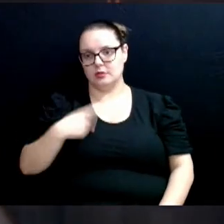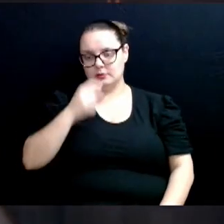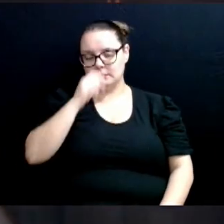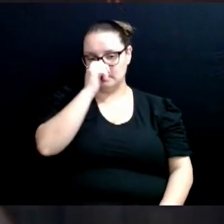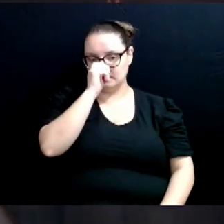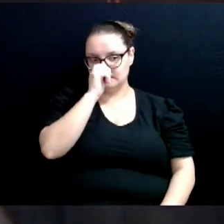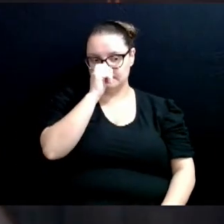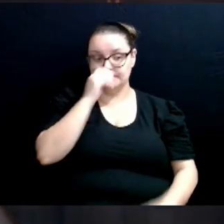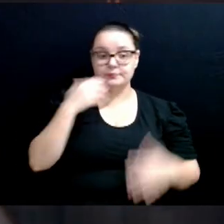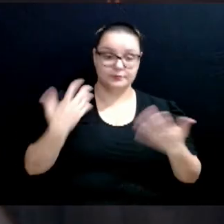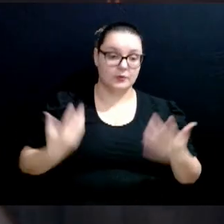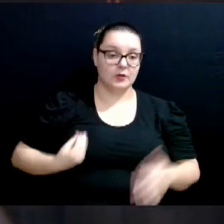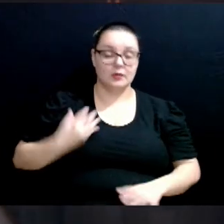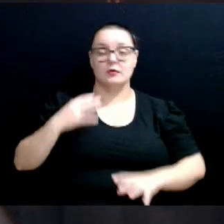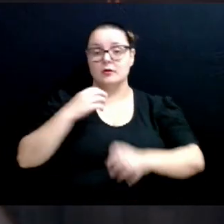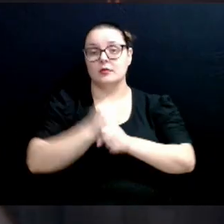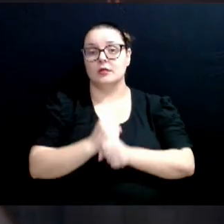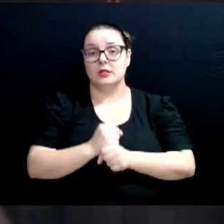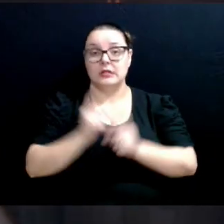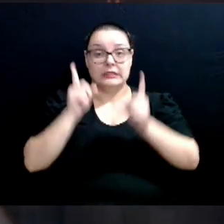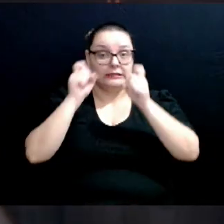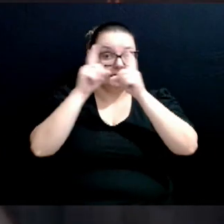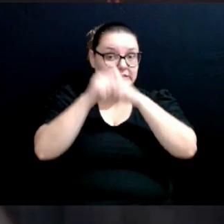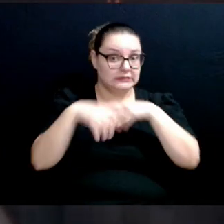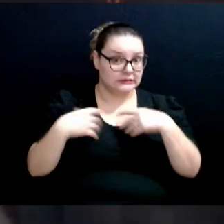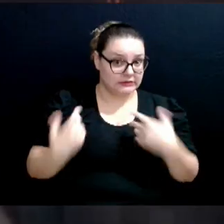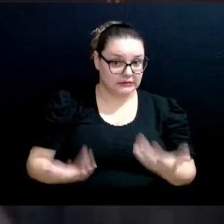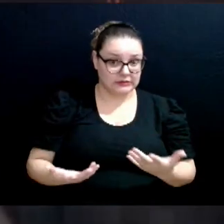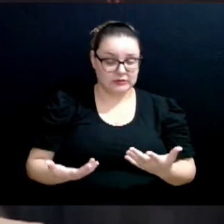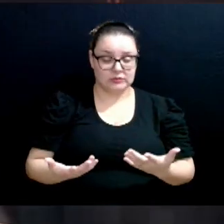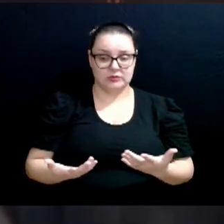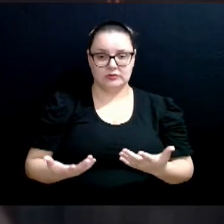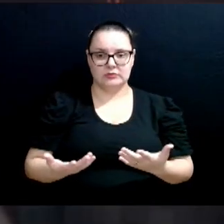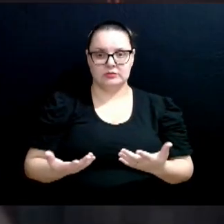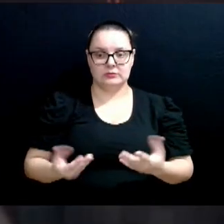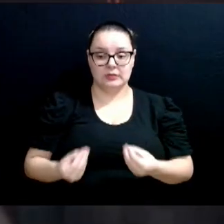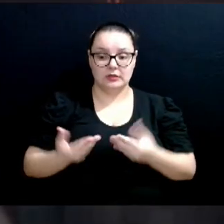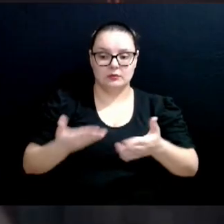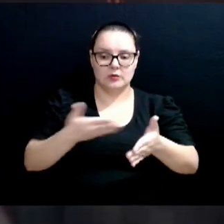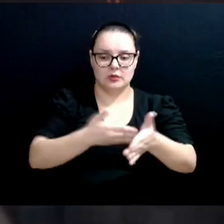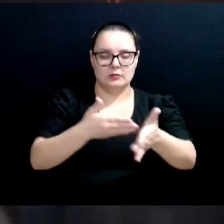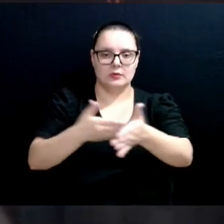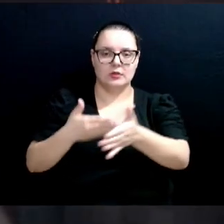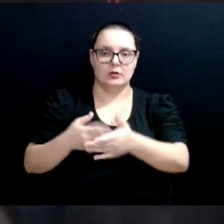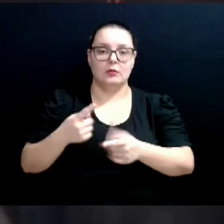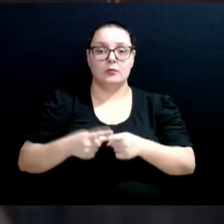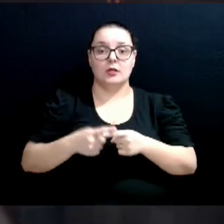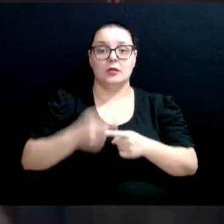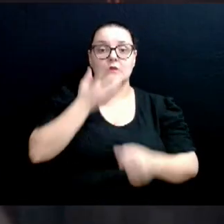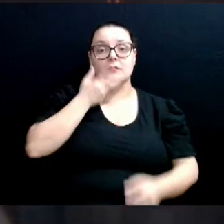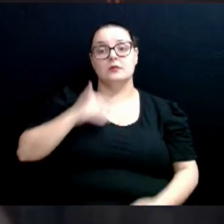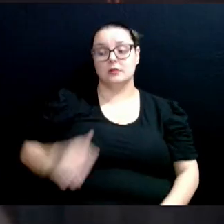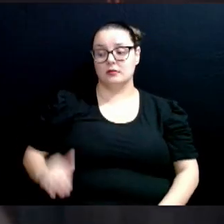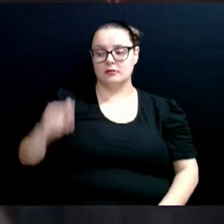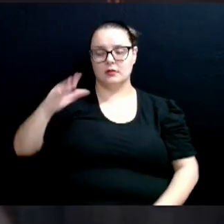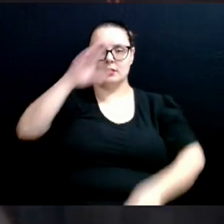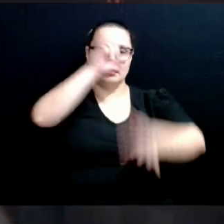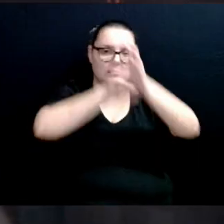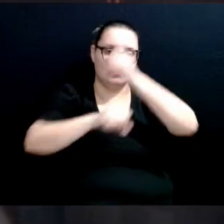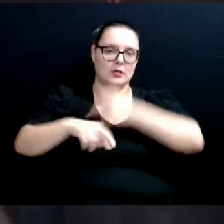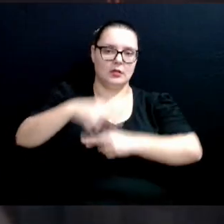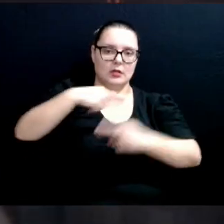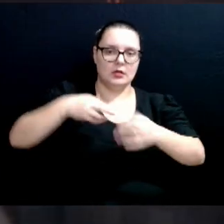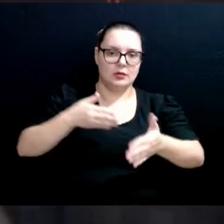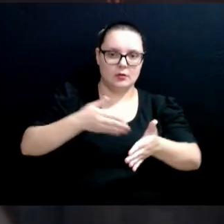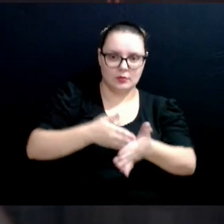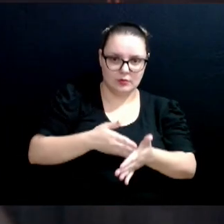geral, é muito difícil a gente colocar esses limites, porque, às vezes, até na infância, a gente aprende a associar limite, como